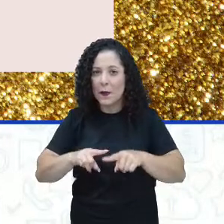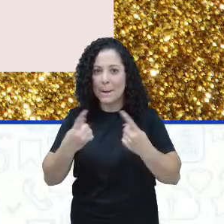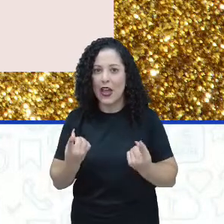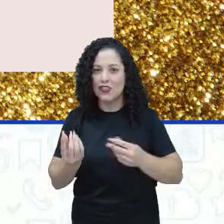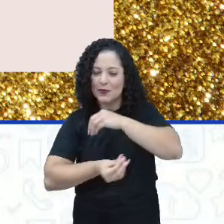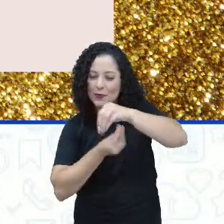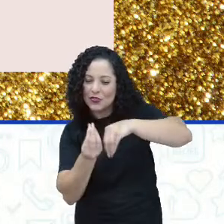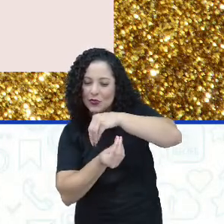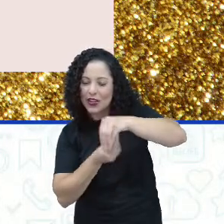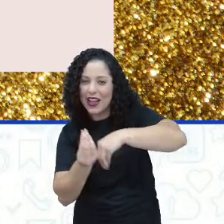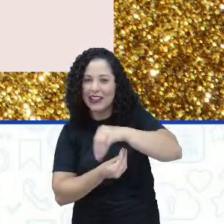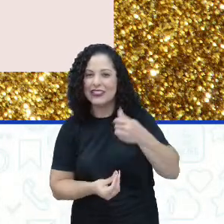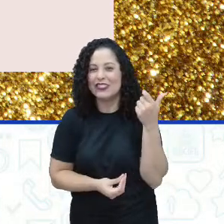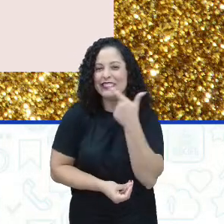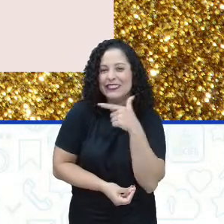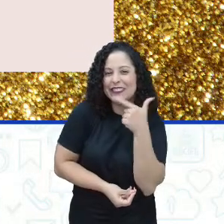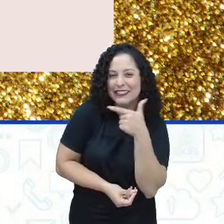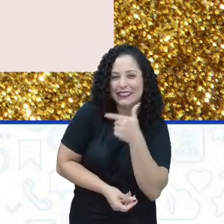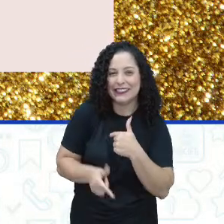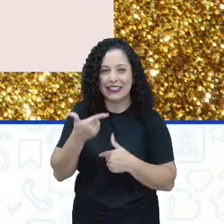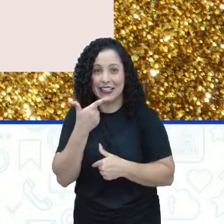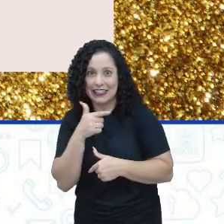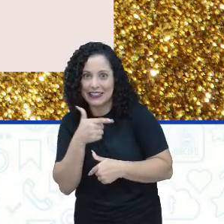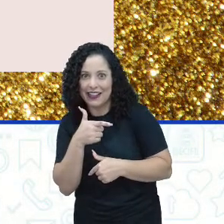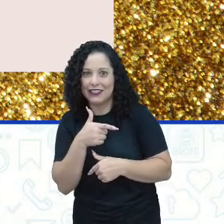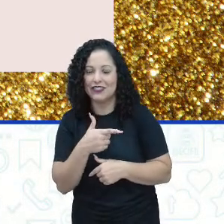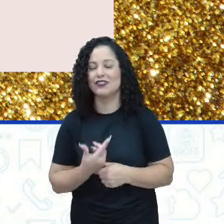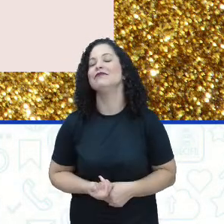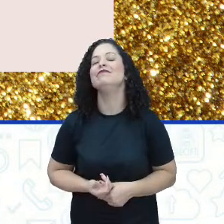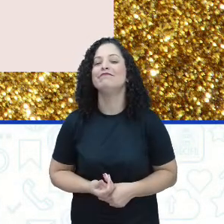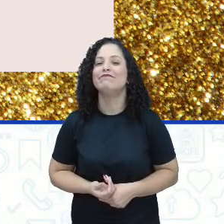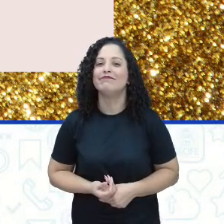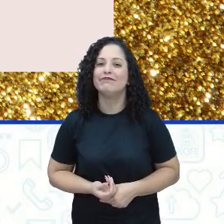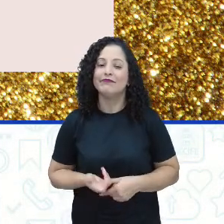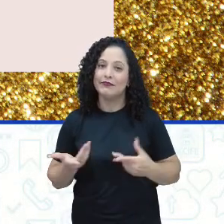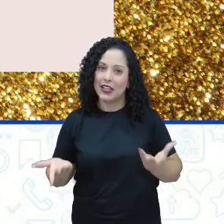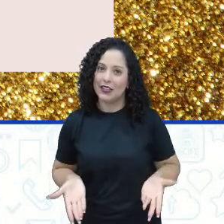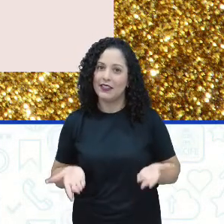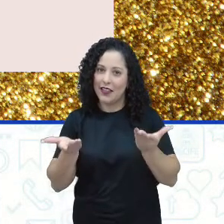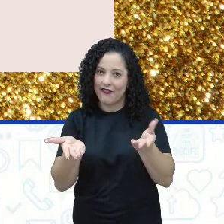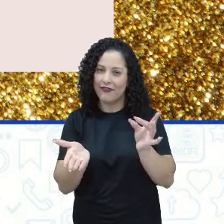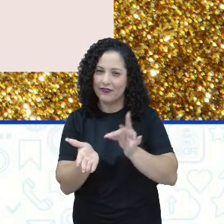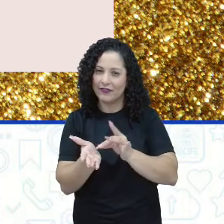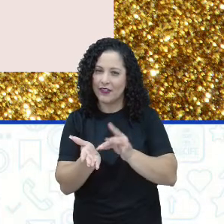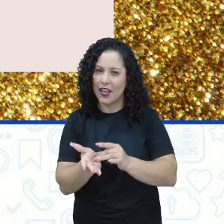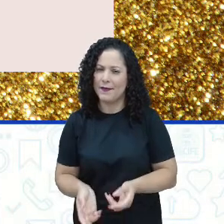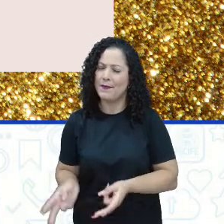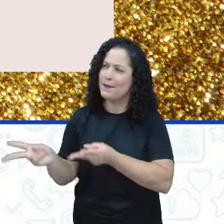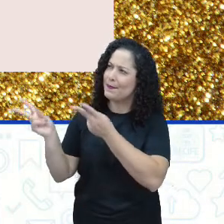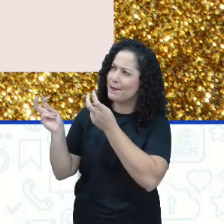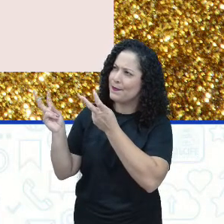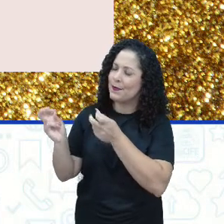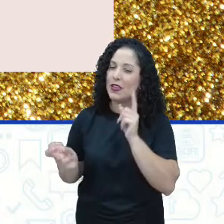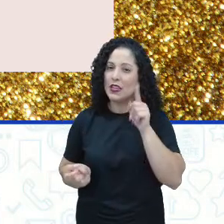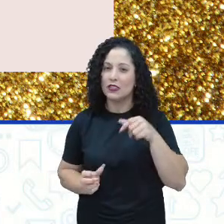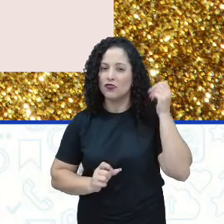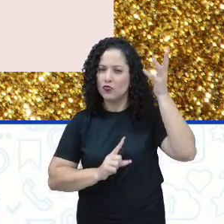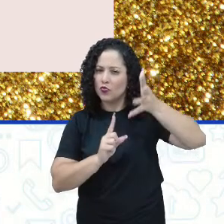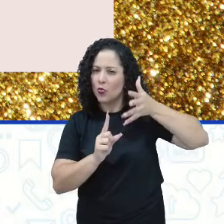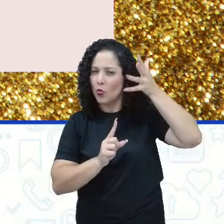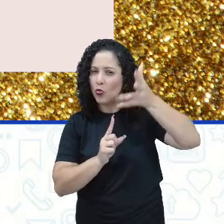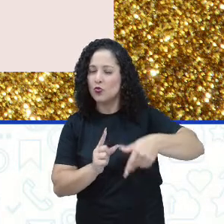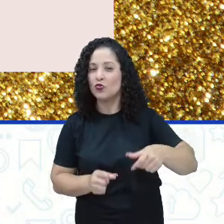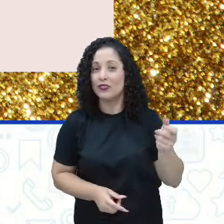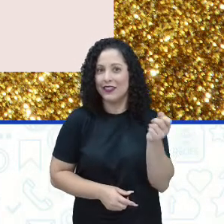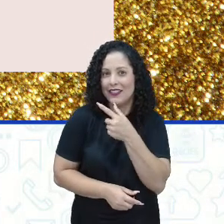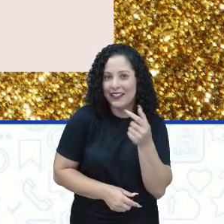loucuras revestidas de sensatez. Então, é importante que a gente também considere esses discursos humorísticos e considere as